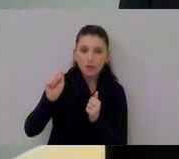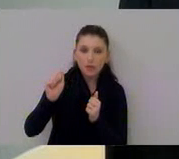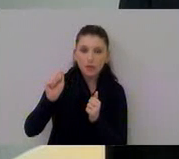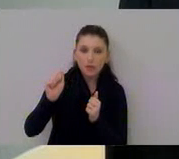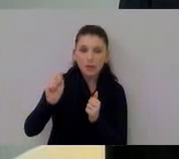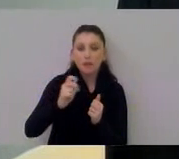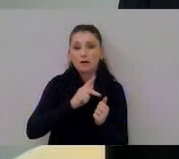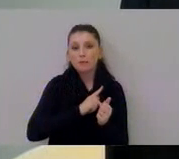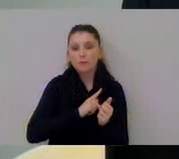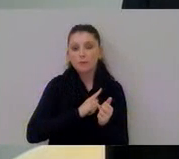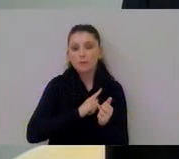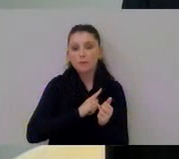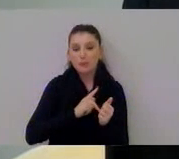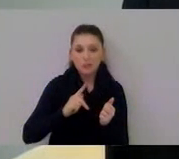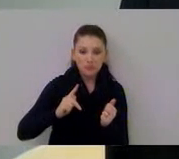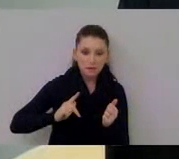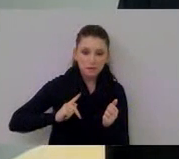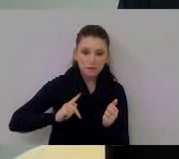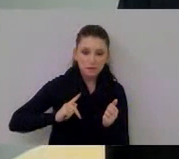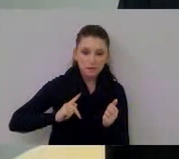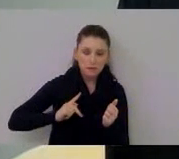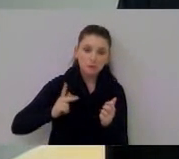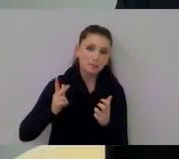Estivemos acompanhando